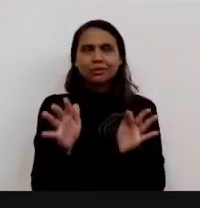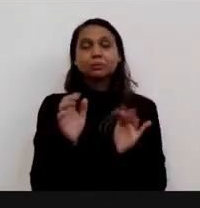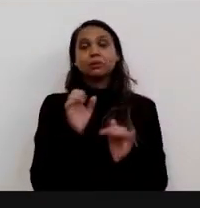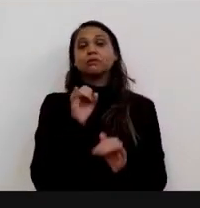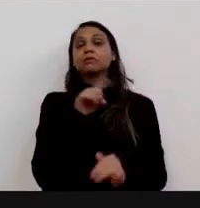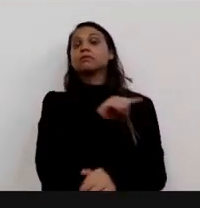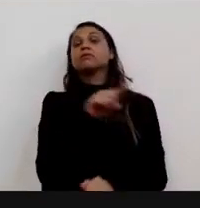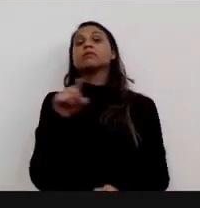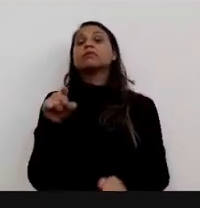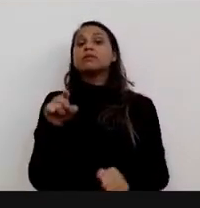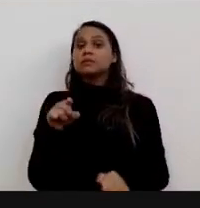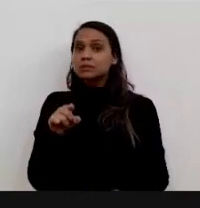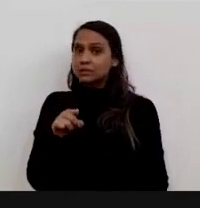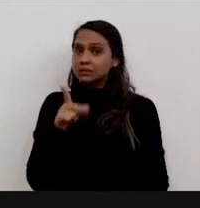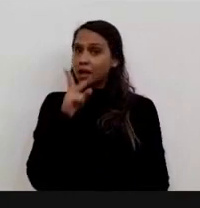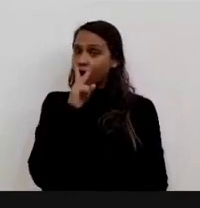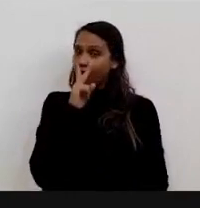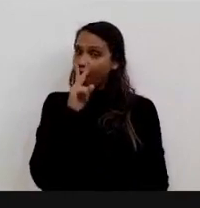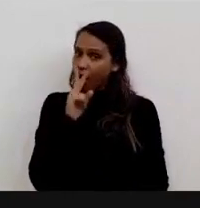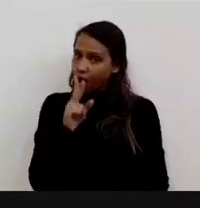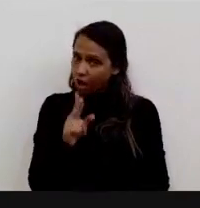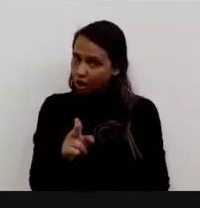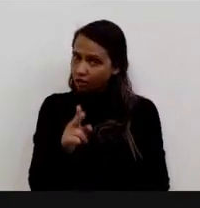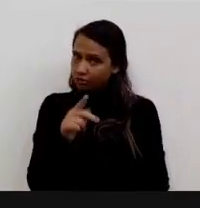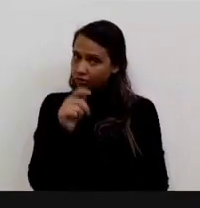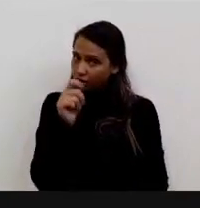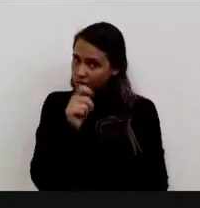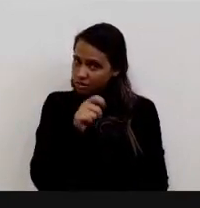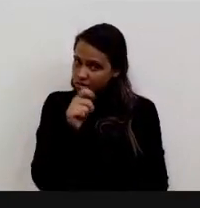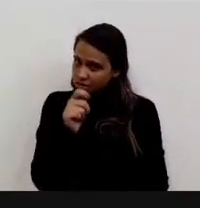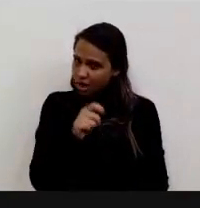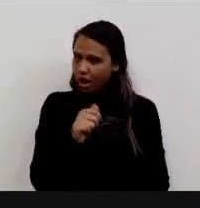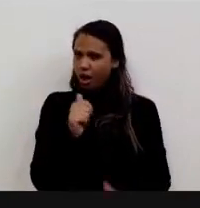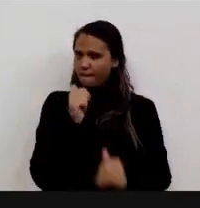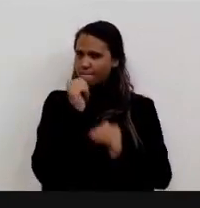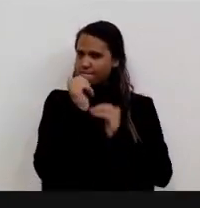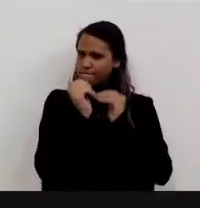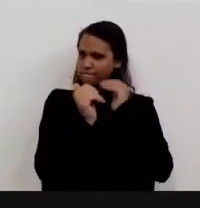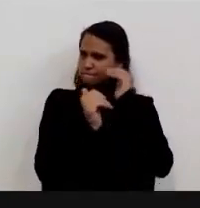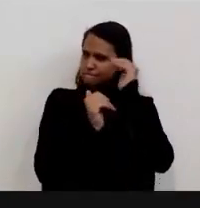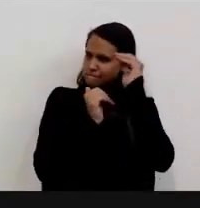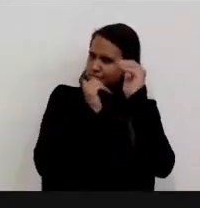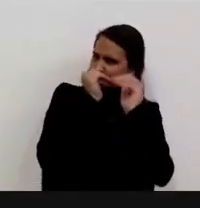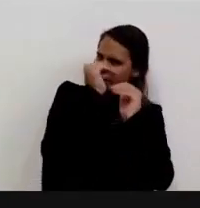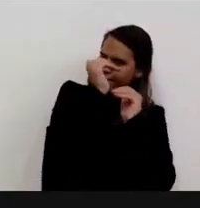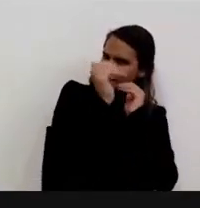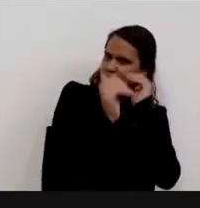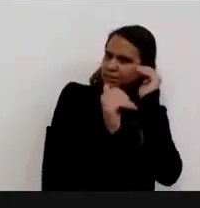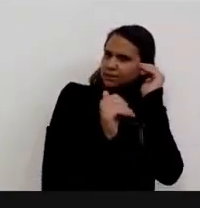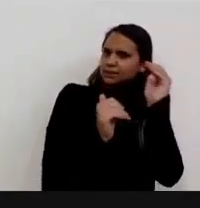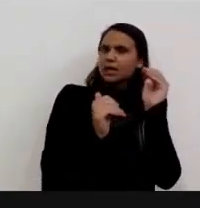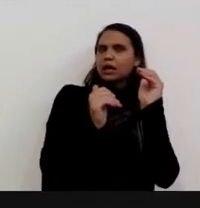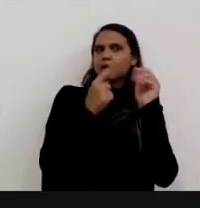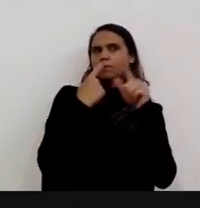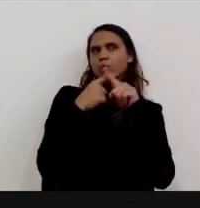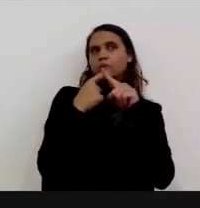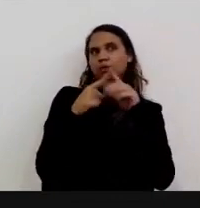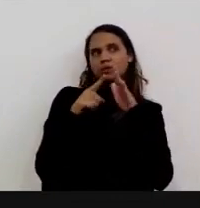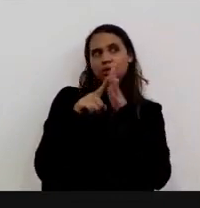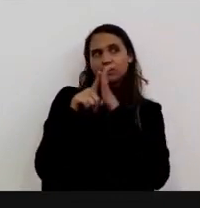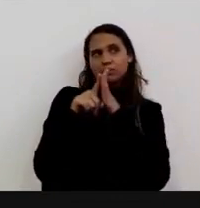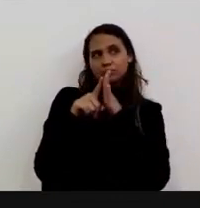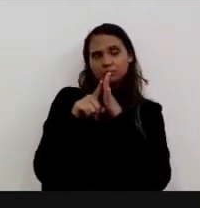pretendem avançar também para algo mais preditivo, assim, né? Porque a pesquisa, pelo que eu